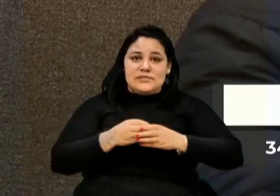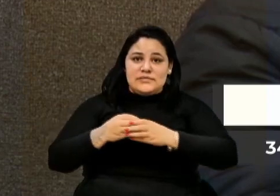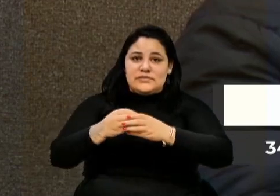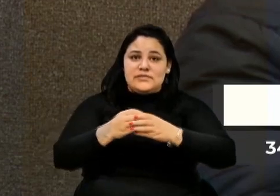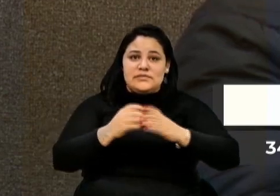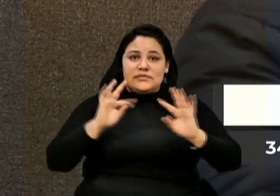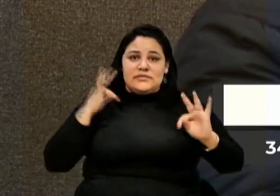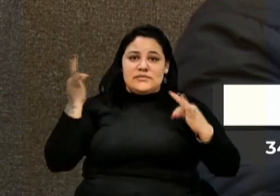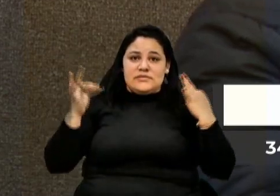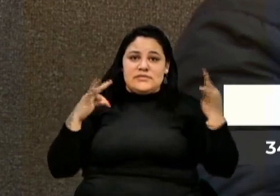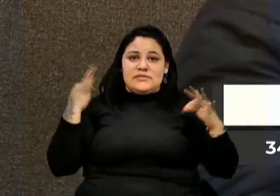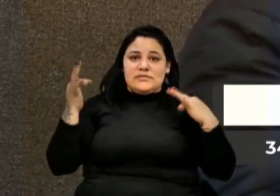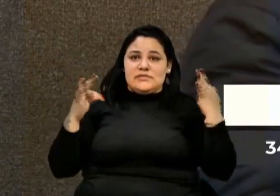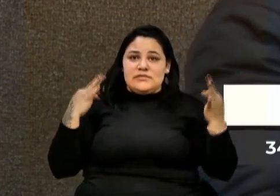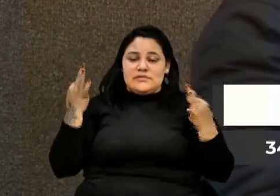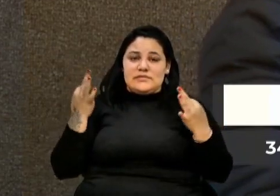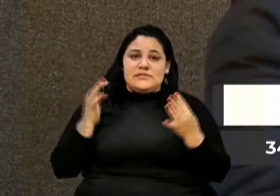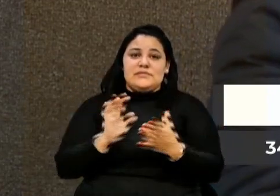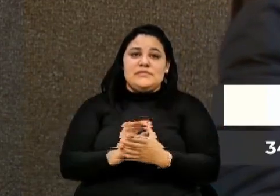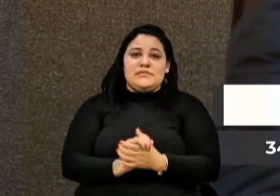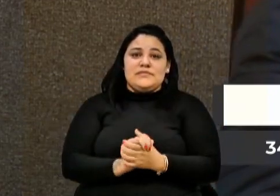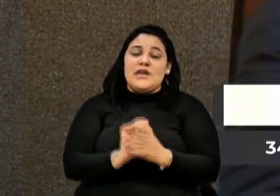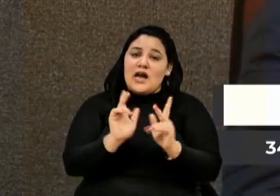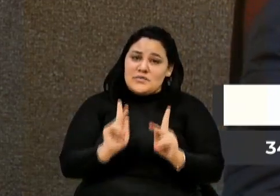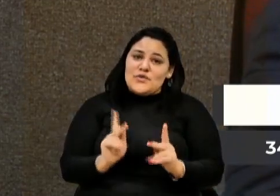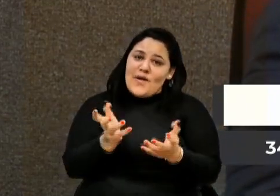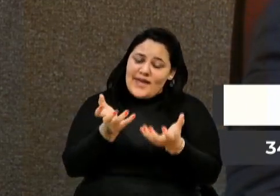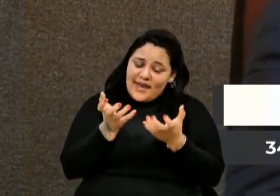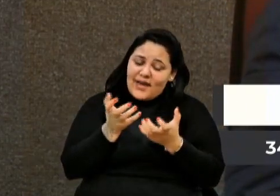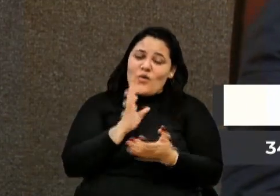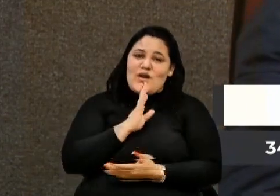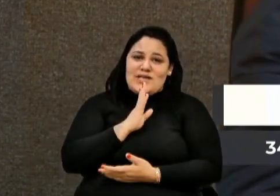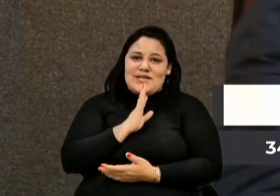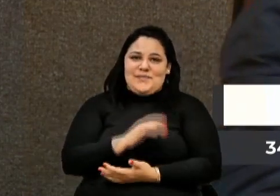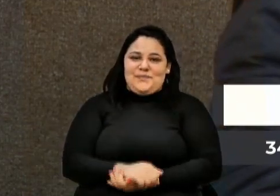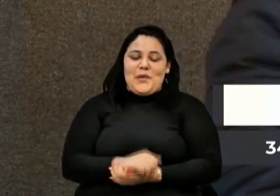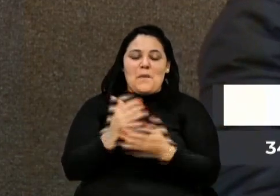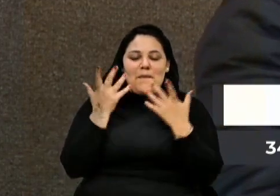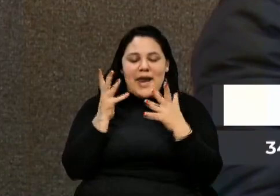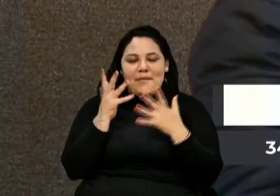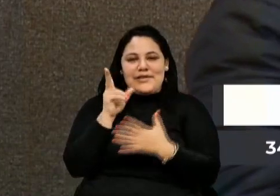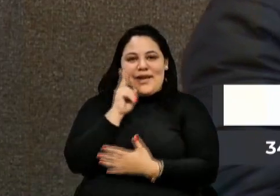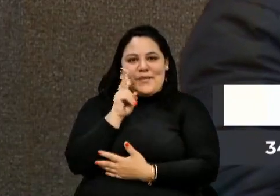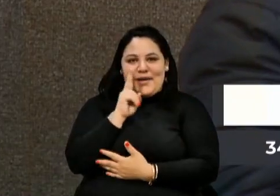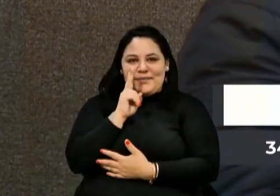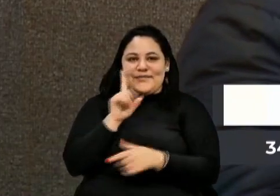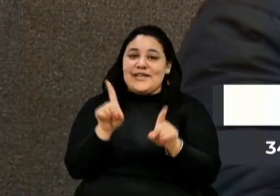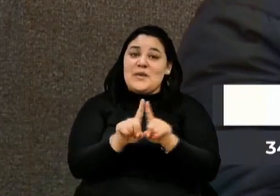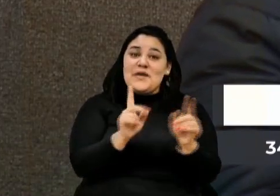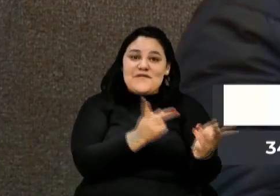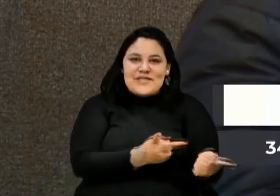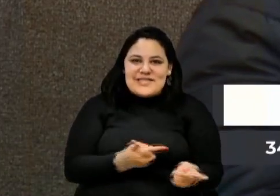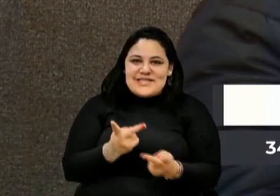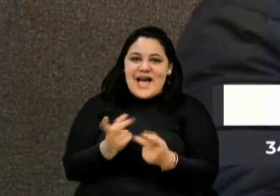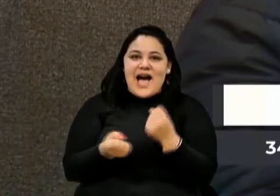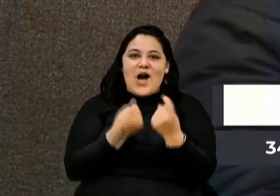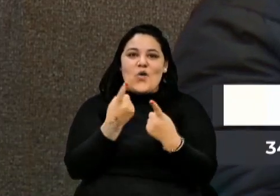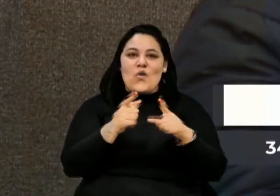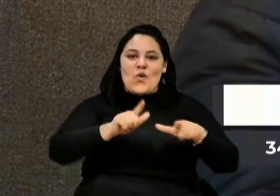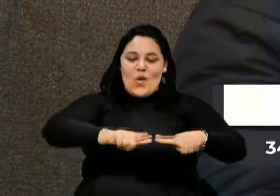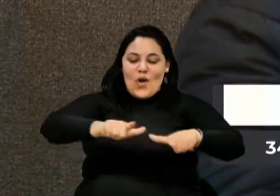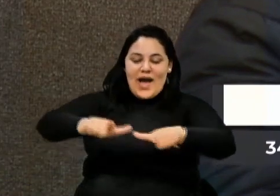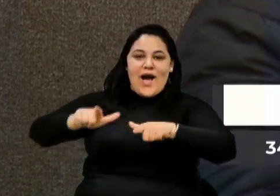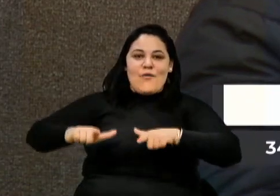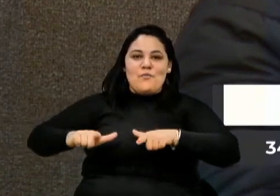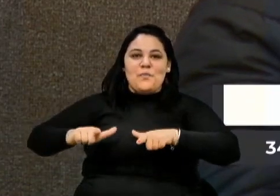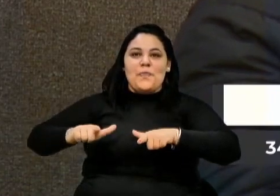pessoas estão buscando. Então, parabéns pela lembrança. E também visitar alguns locais que não tem